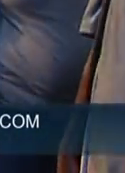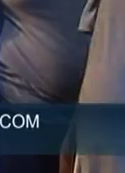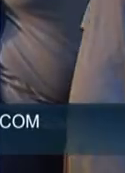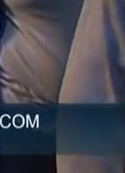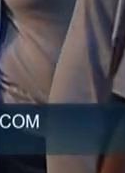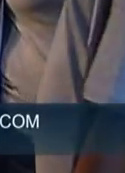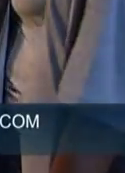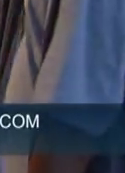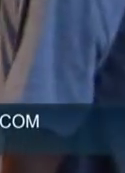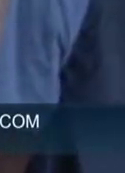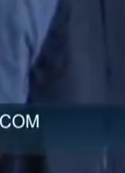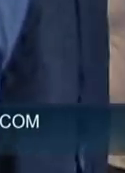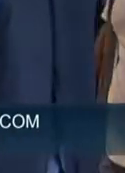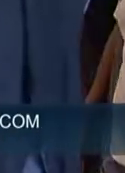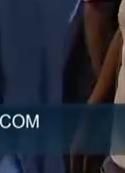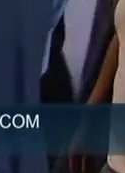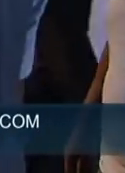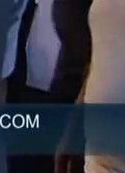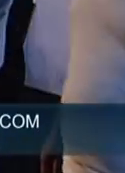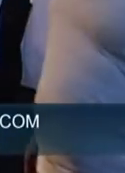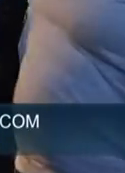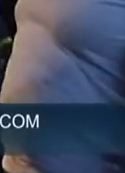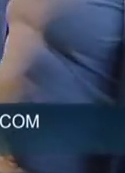mulheres catadoras.